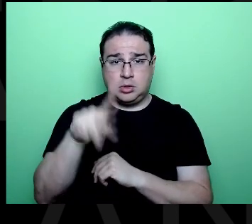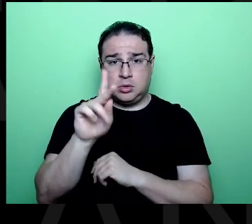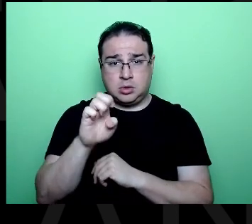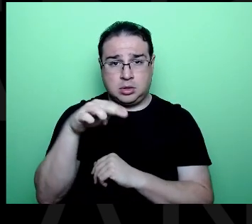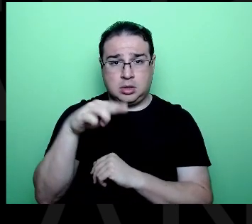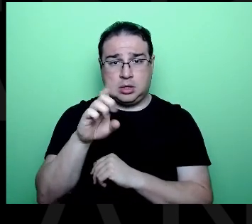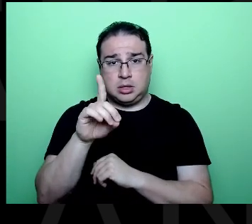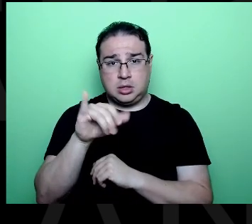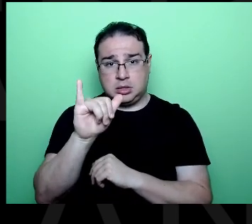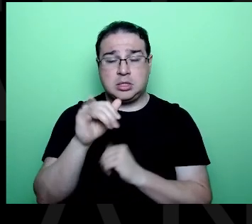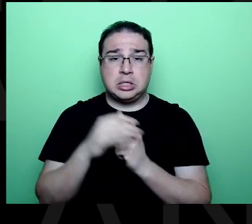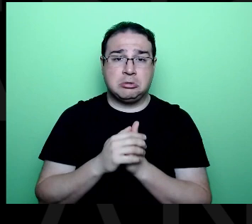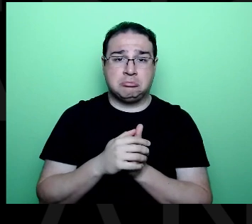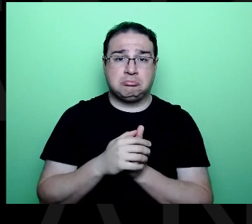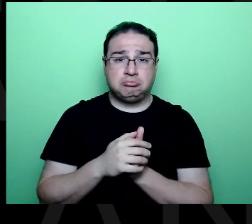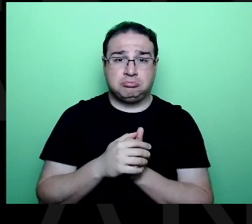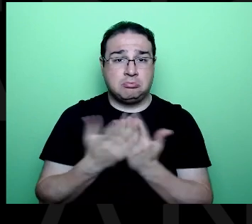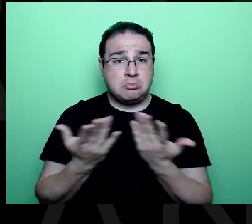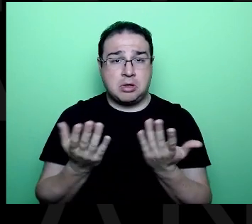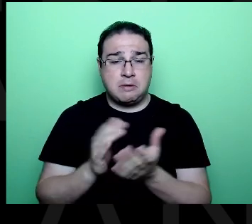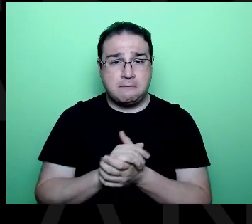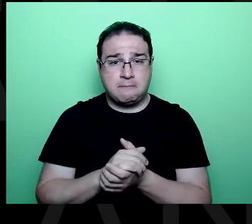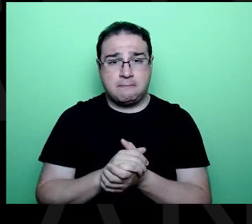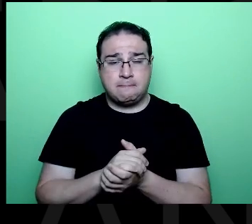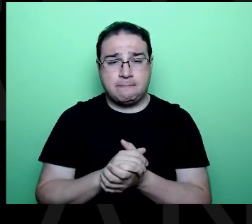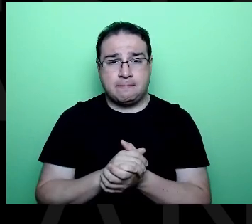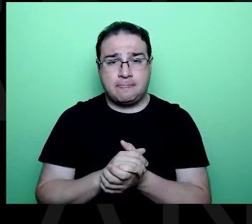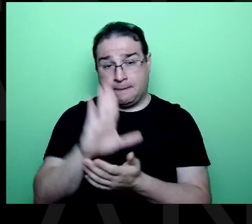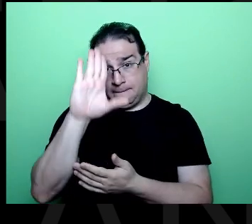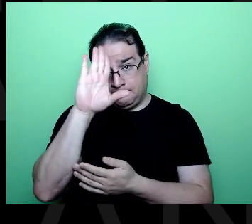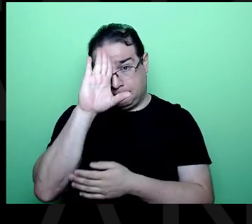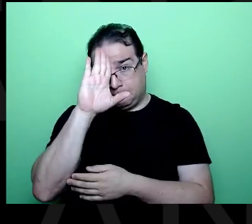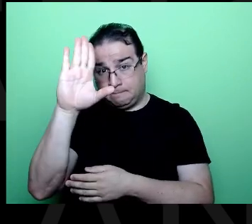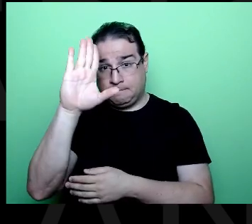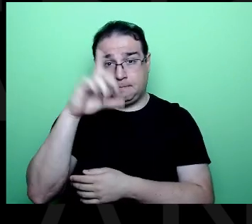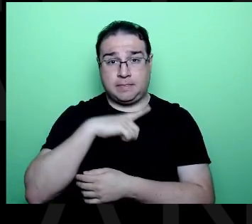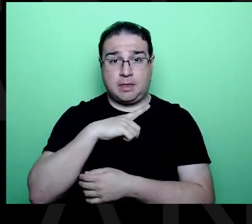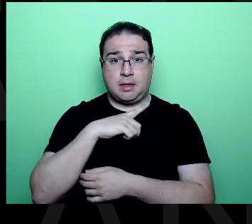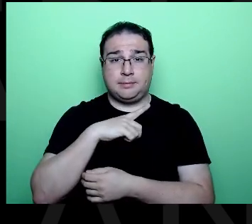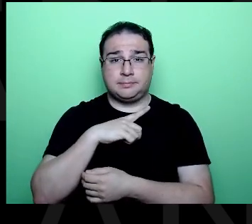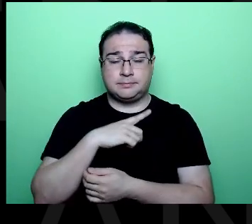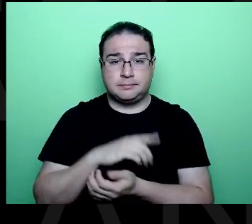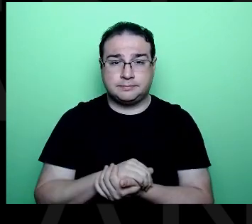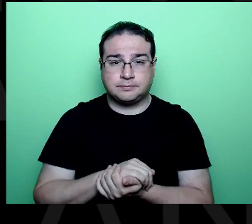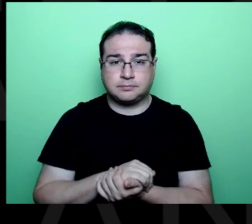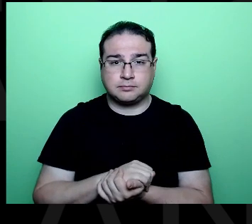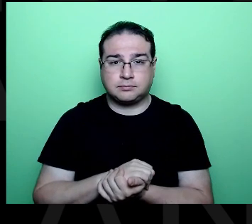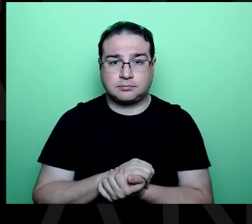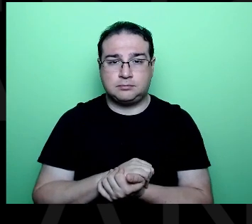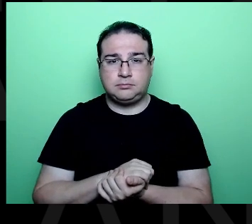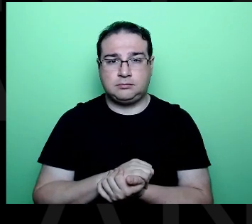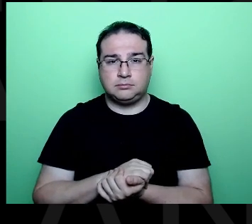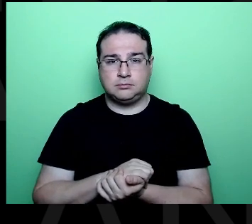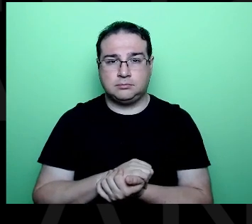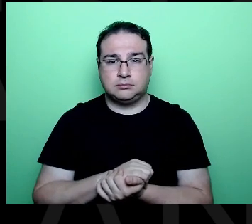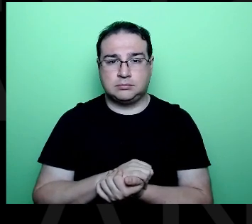do Kennedy. Nem se fala, né? Mas eu acho que principalmente